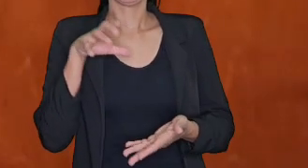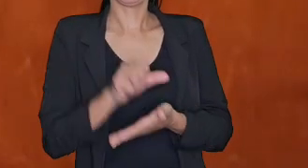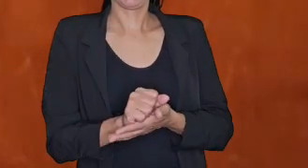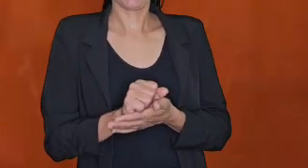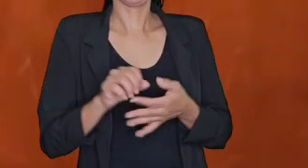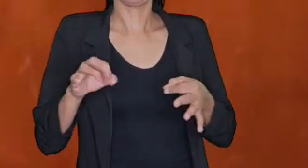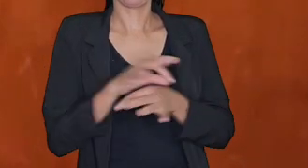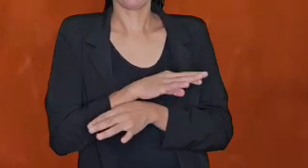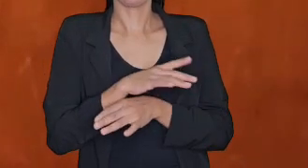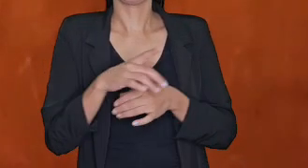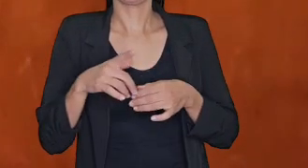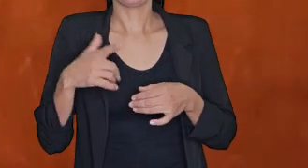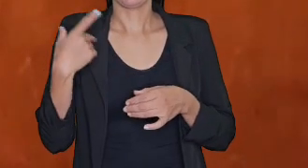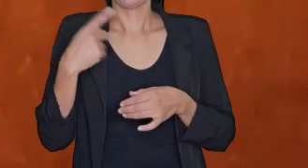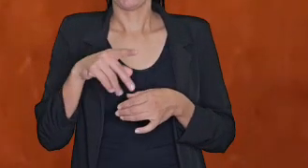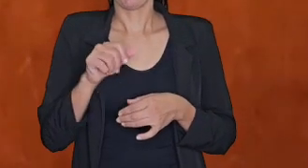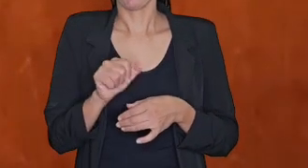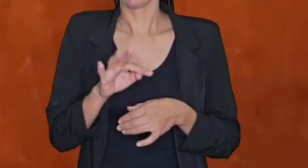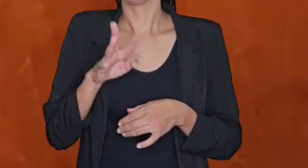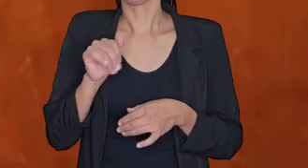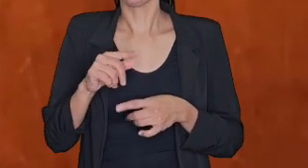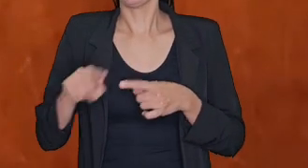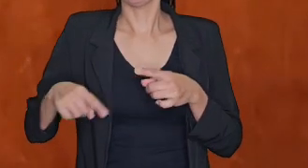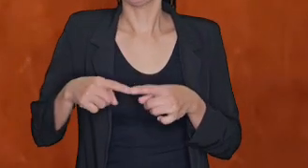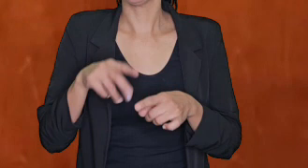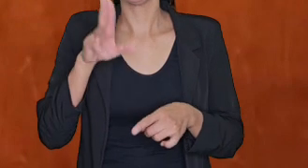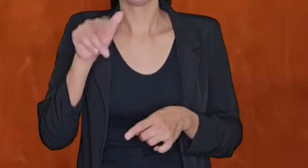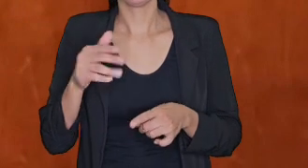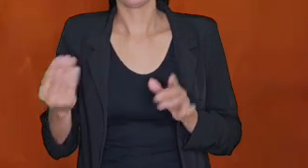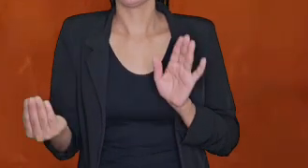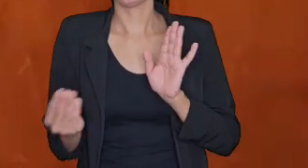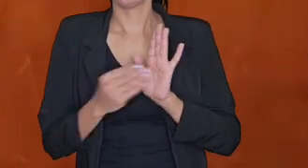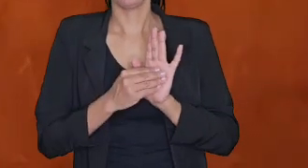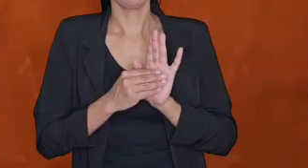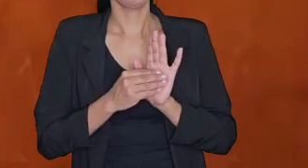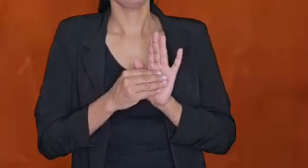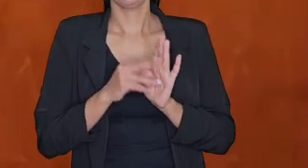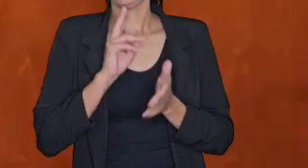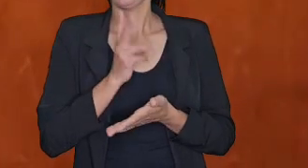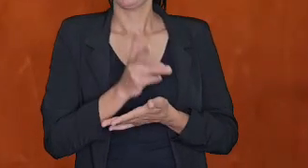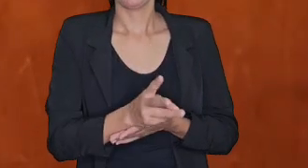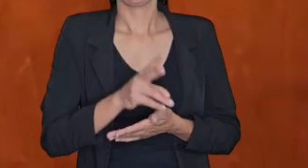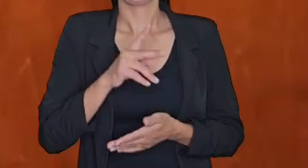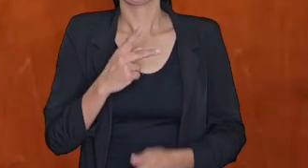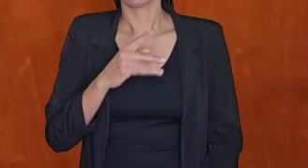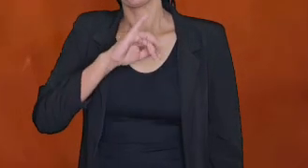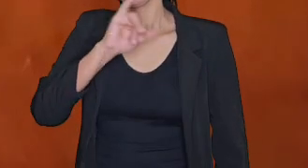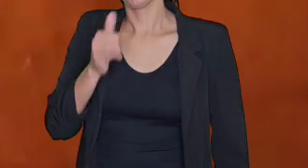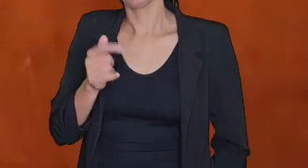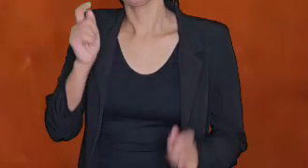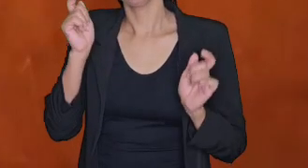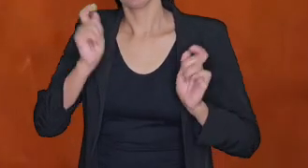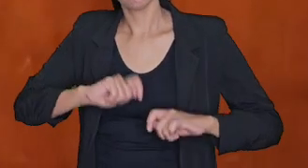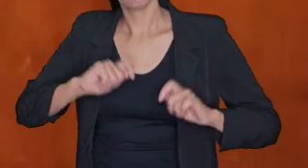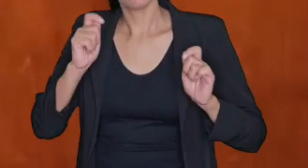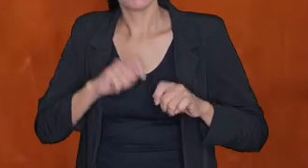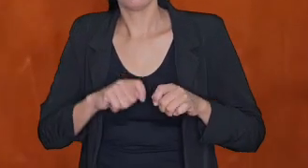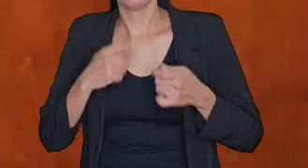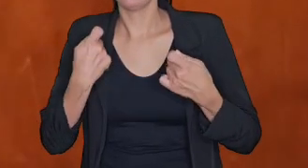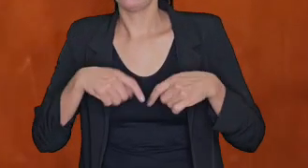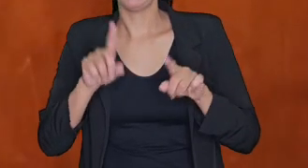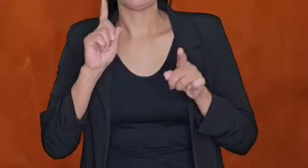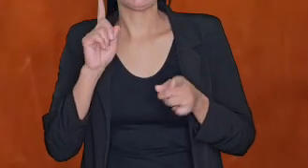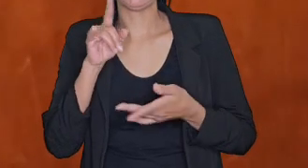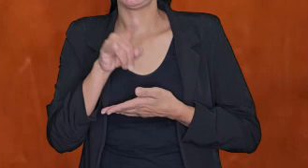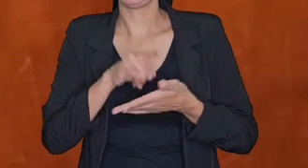que estiver sendo alienado estiver escriturado no ativo circulante e nunca tiver constado do ativo permanente